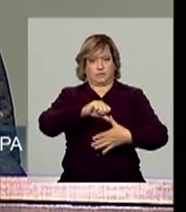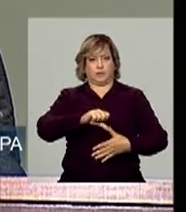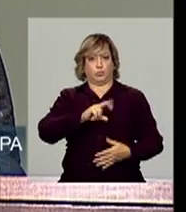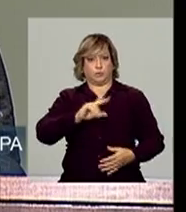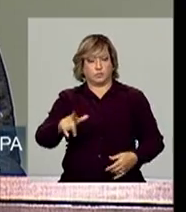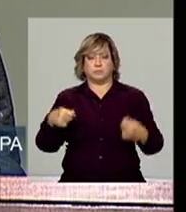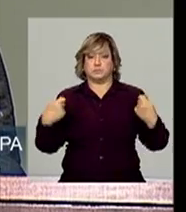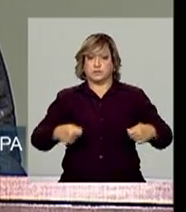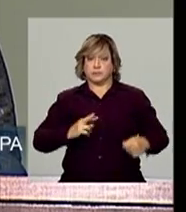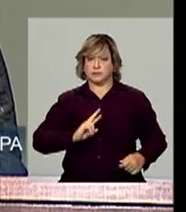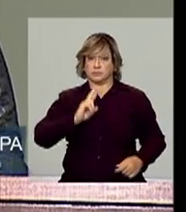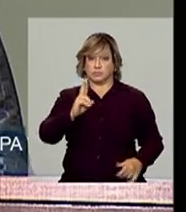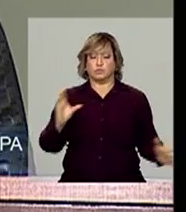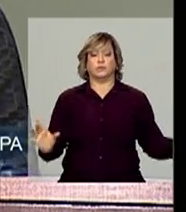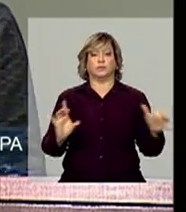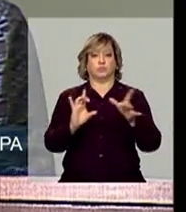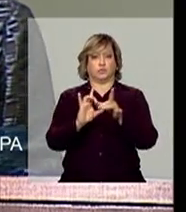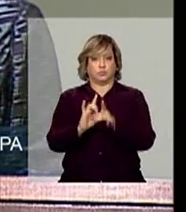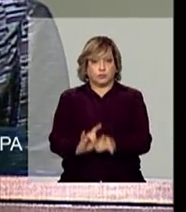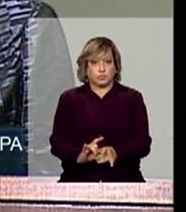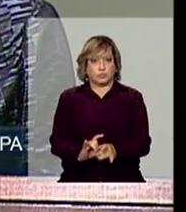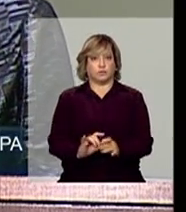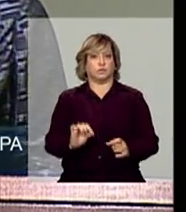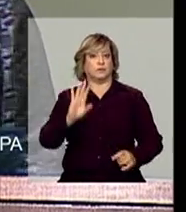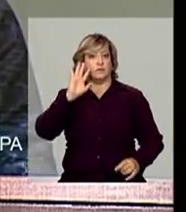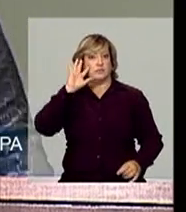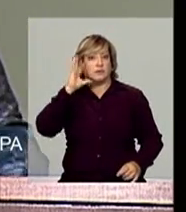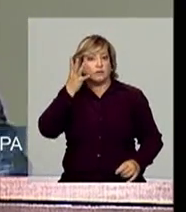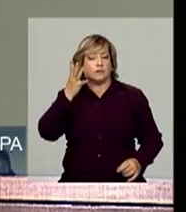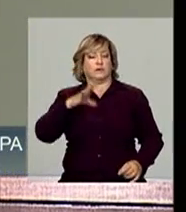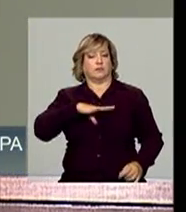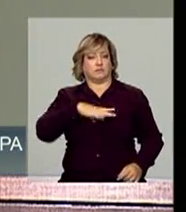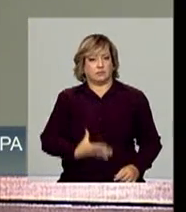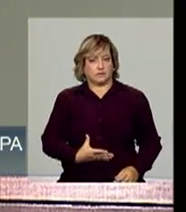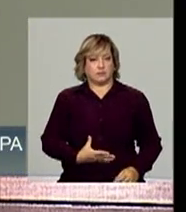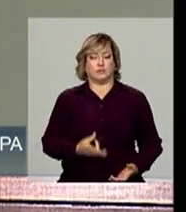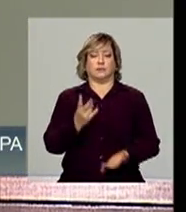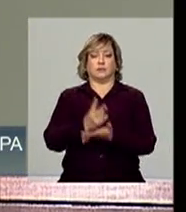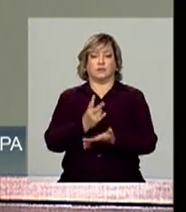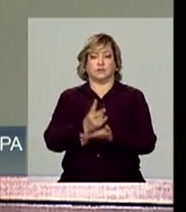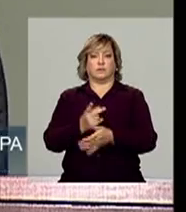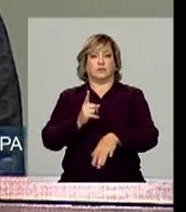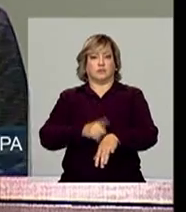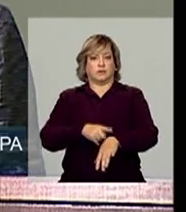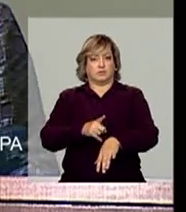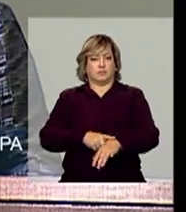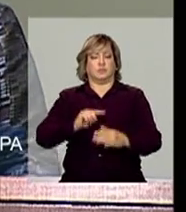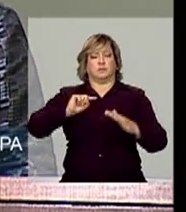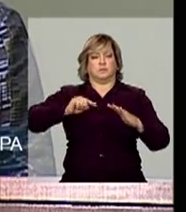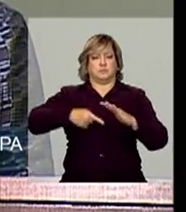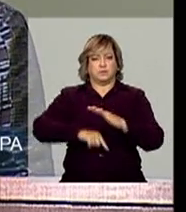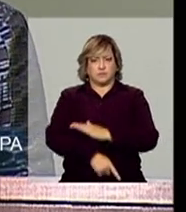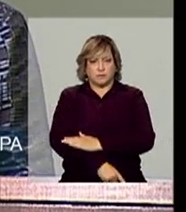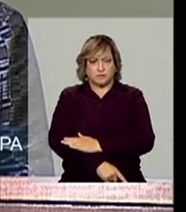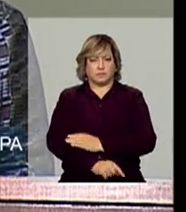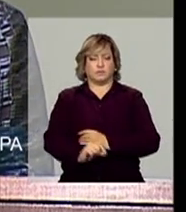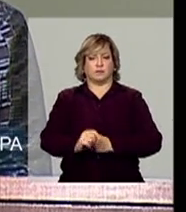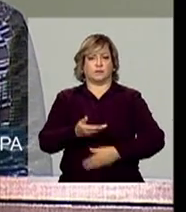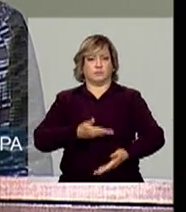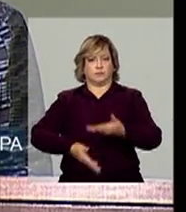resposta conjunta aos desafios, ao mesmo tempo aprofundando sua integração